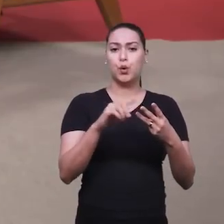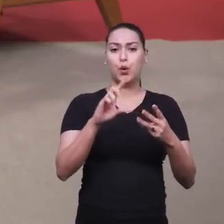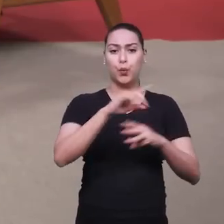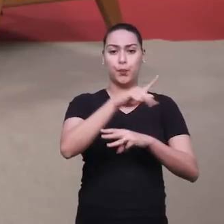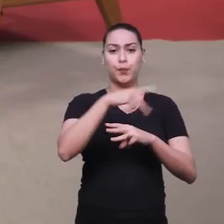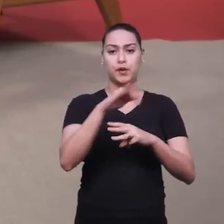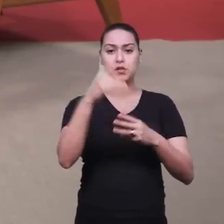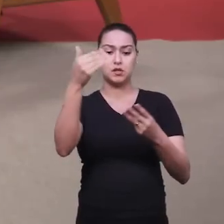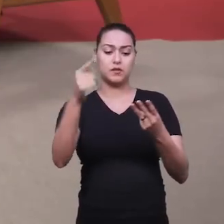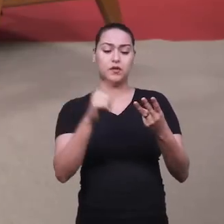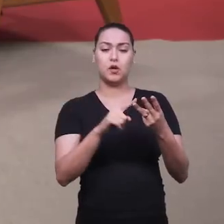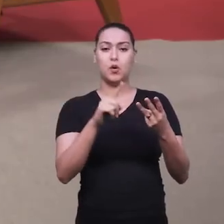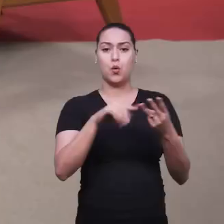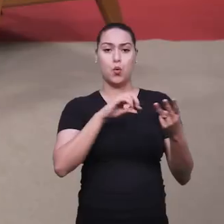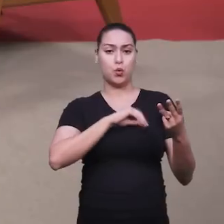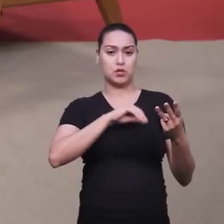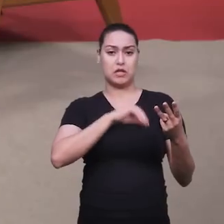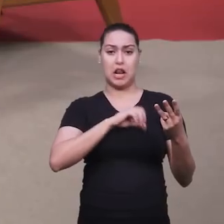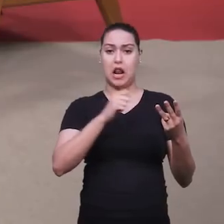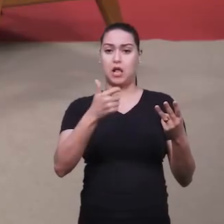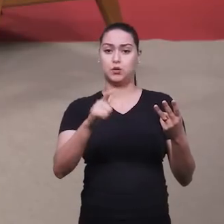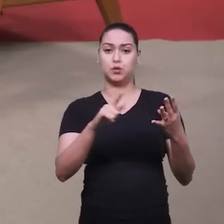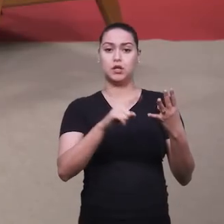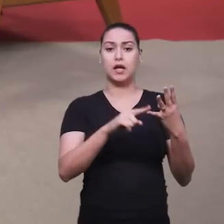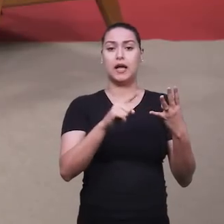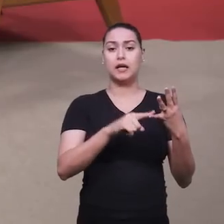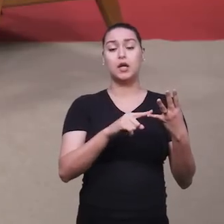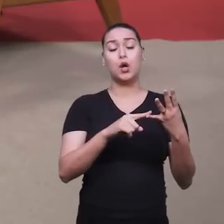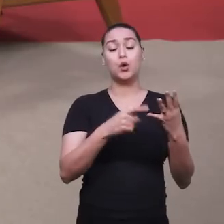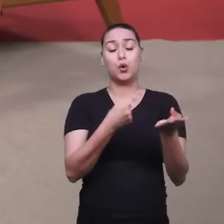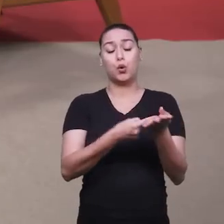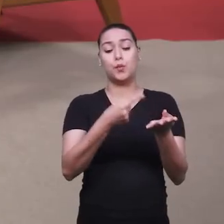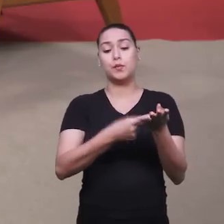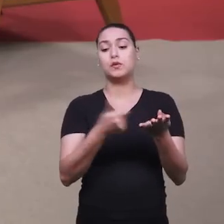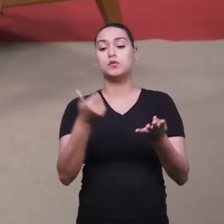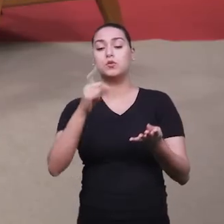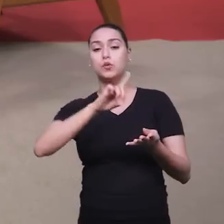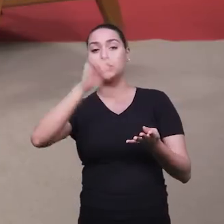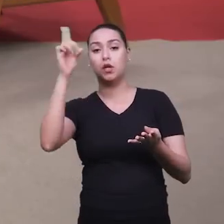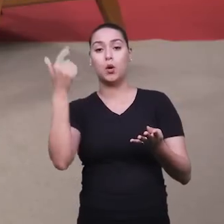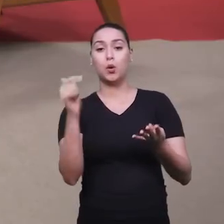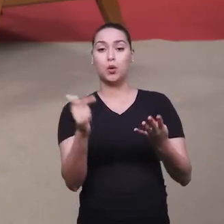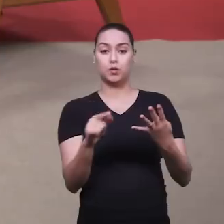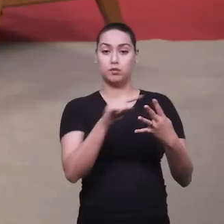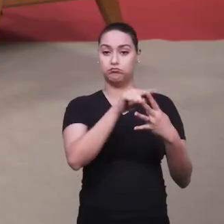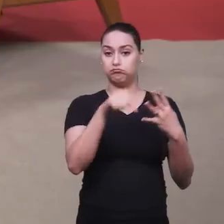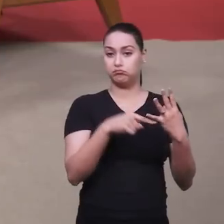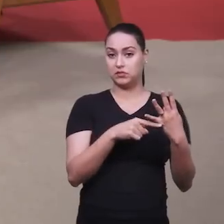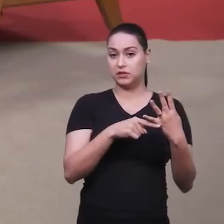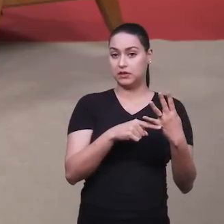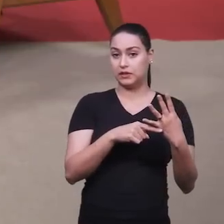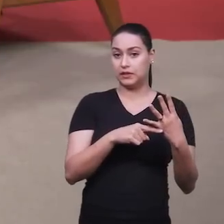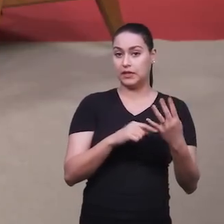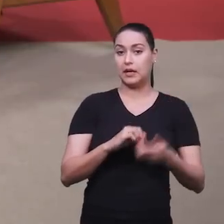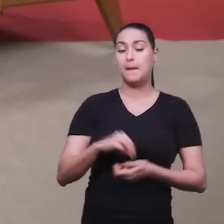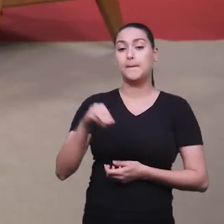o estrangeiro, o filho do estrangeiro, o assalariado e o incircunciso. Vamos ler aqui 2 respostas que foram enviadas para